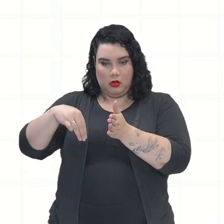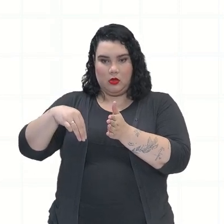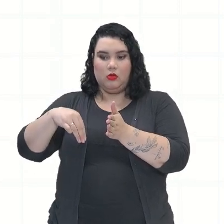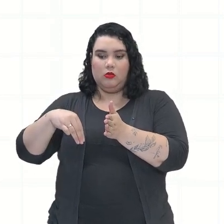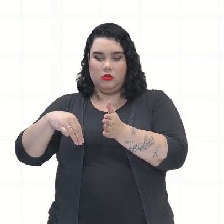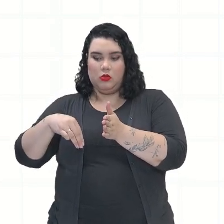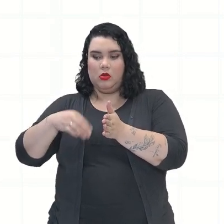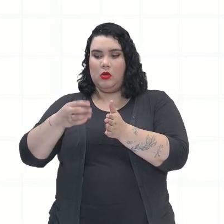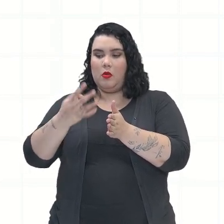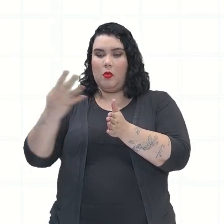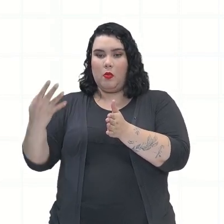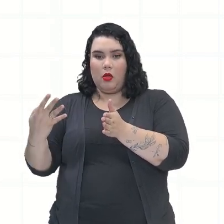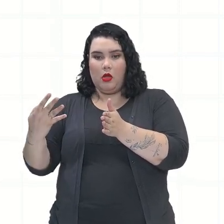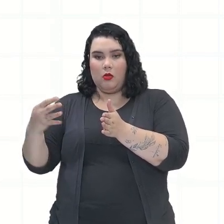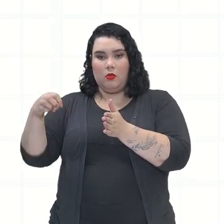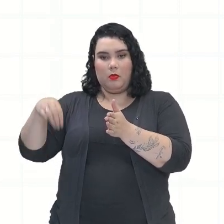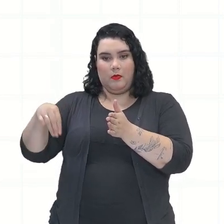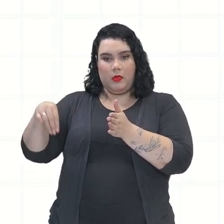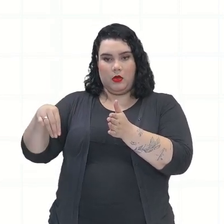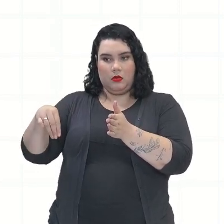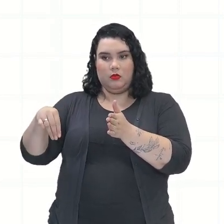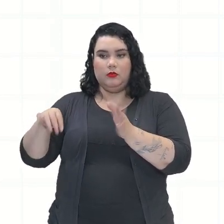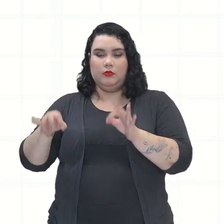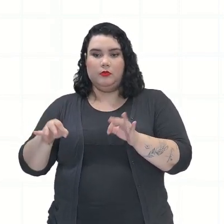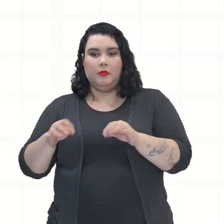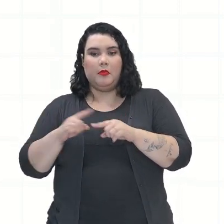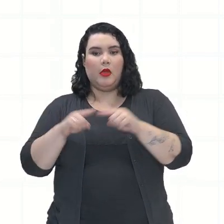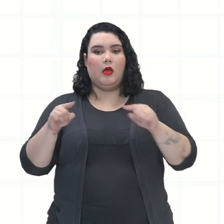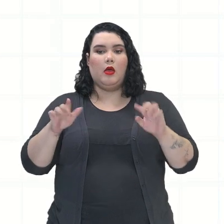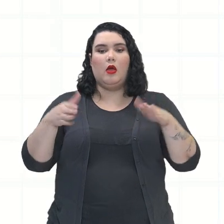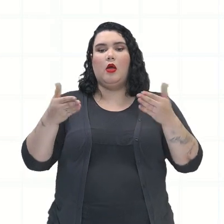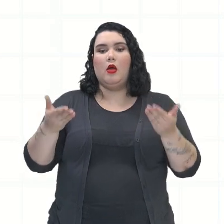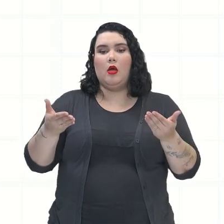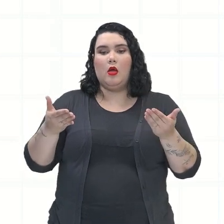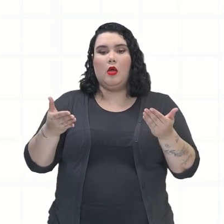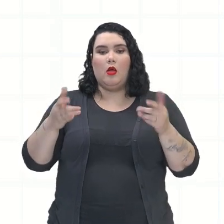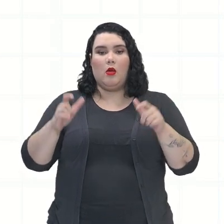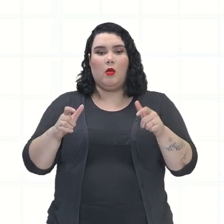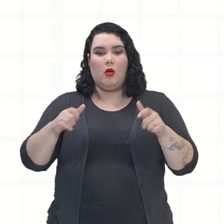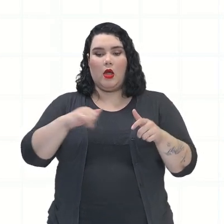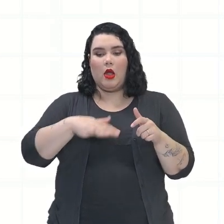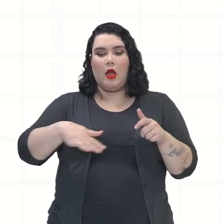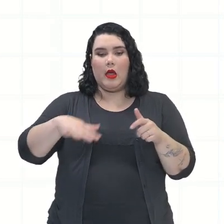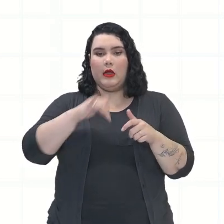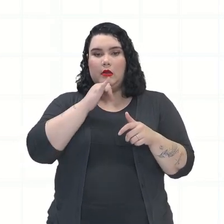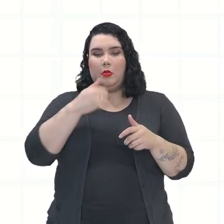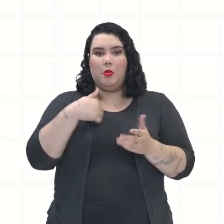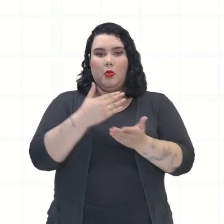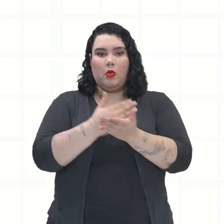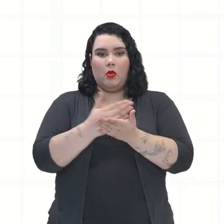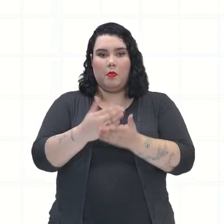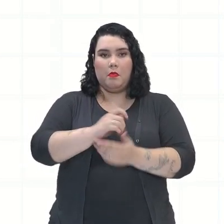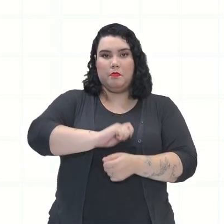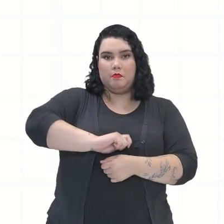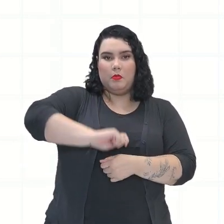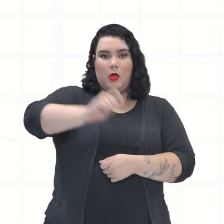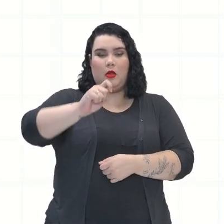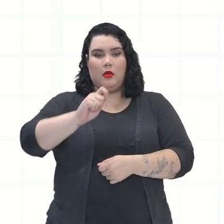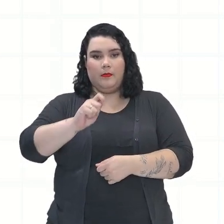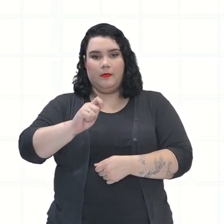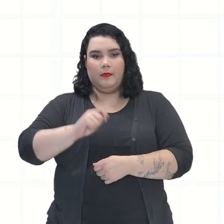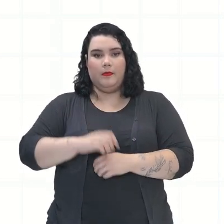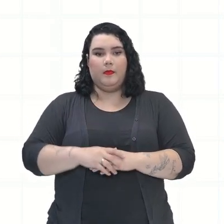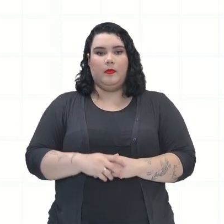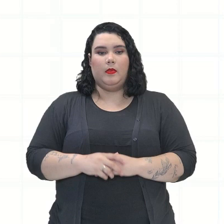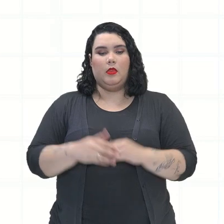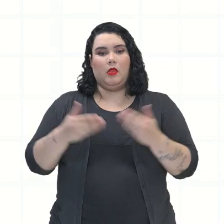de defesa. Pô, mas e aí? Onde que fica a área de saque? Então, o saque ele é realizado nessa